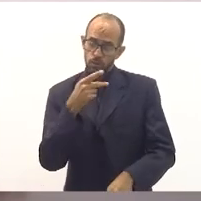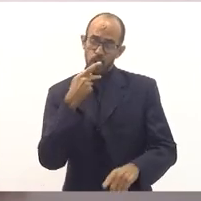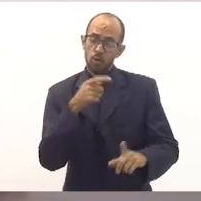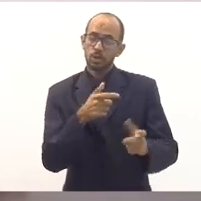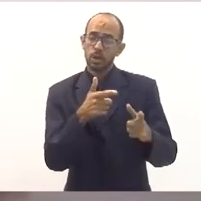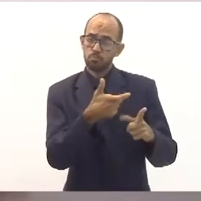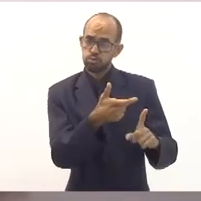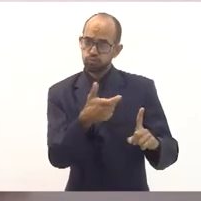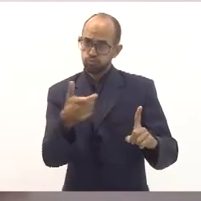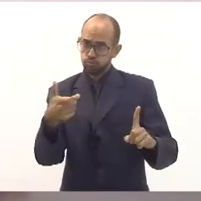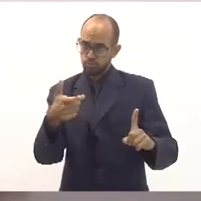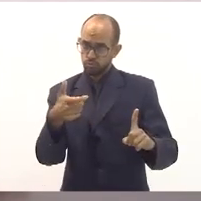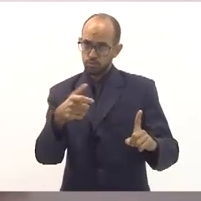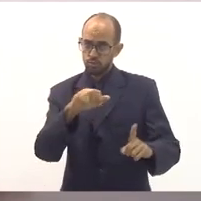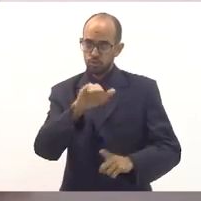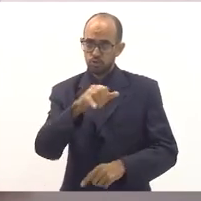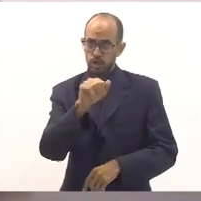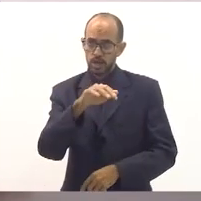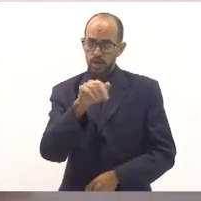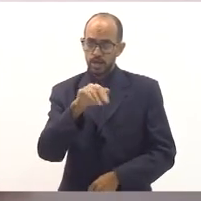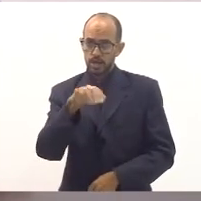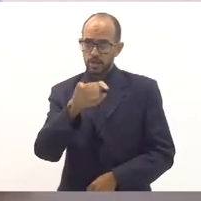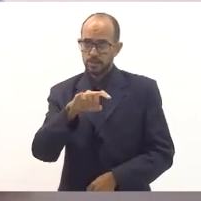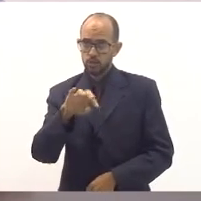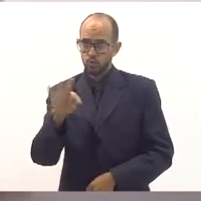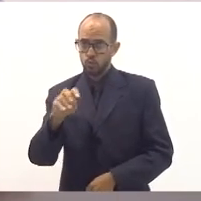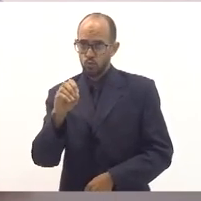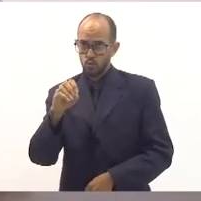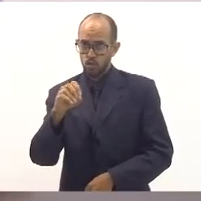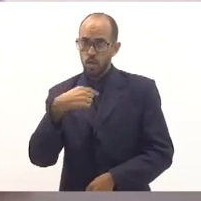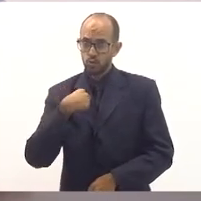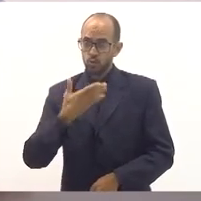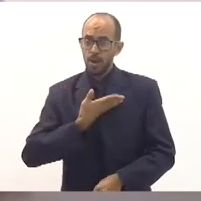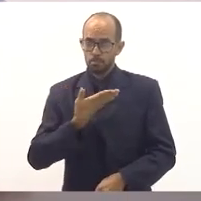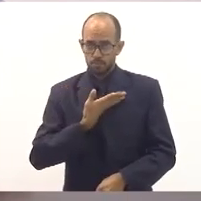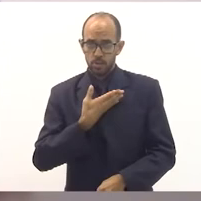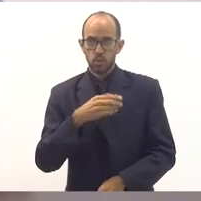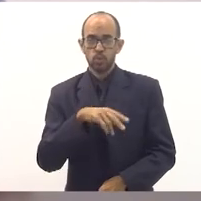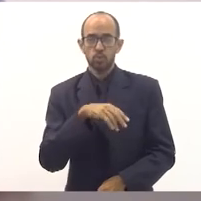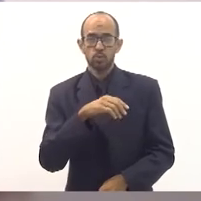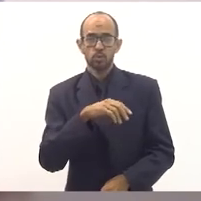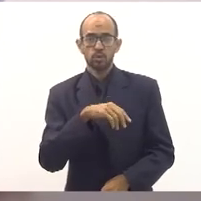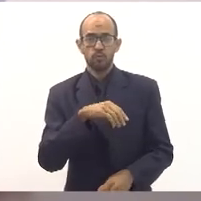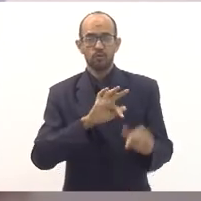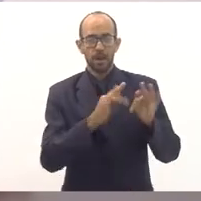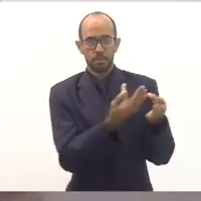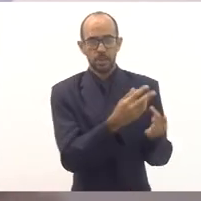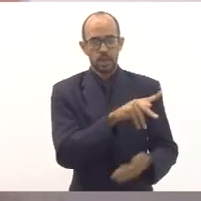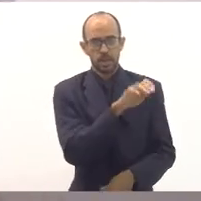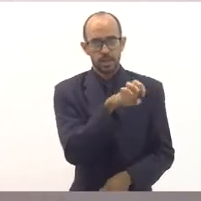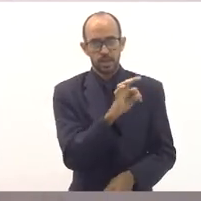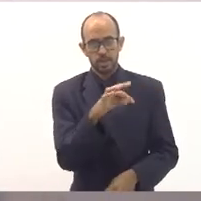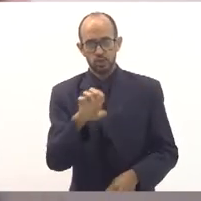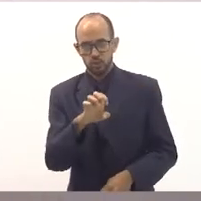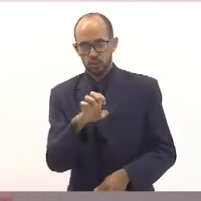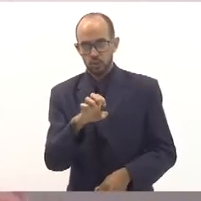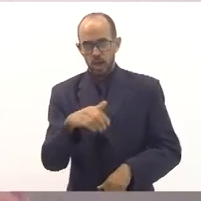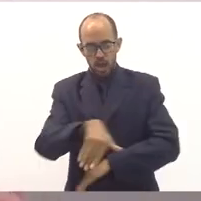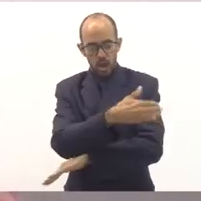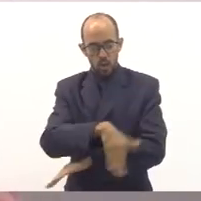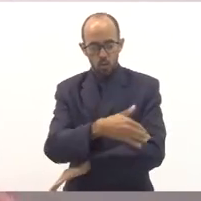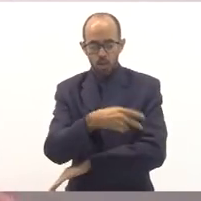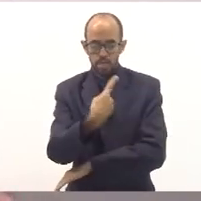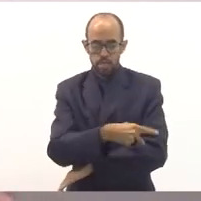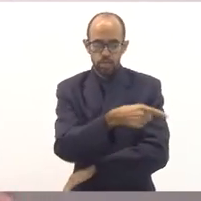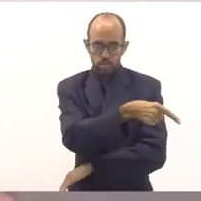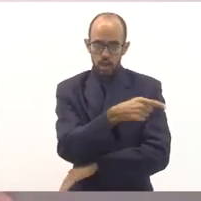jacarezinho levantei o nome da kit aqui porque eu sou amigo da família né a rua onde infelizmente ela tava